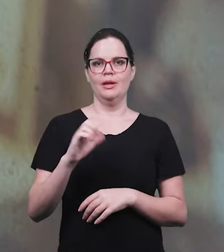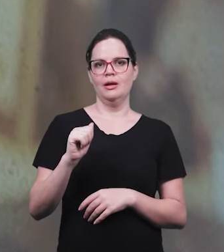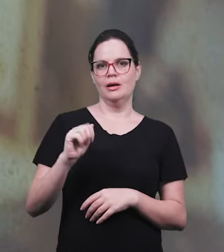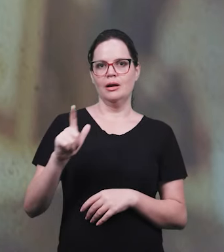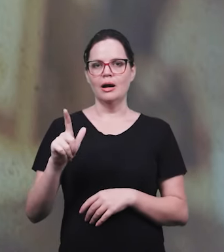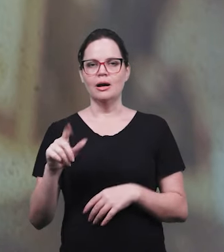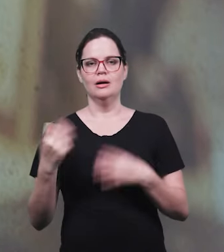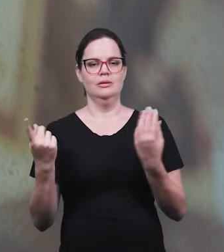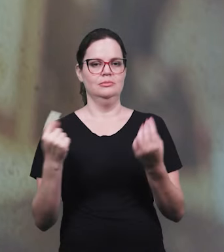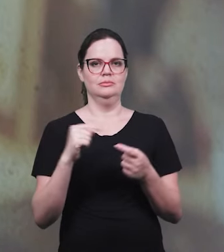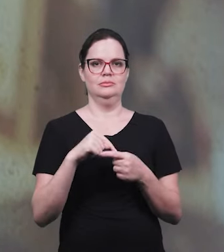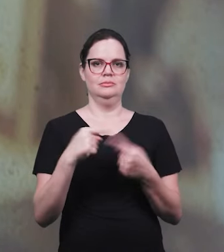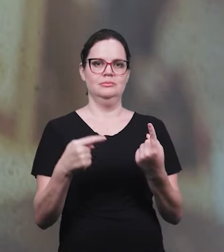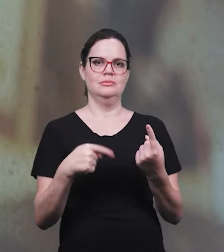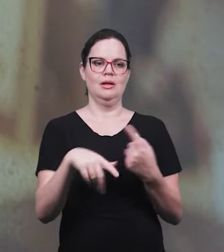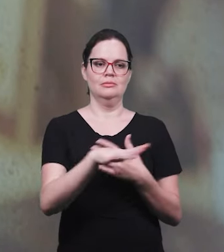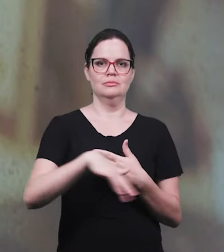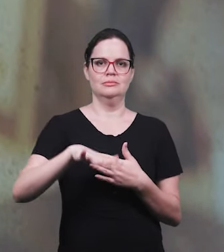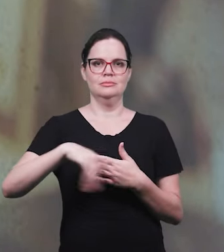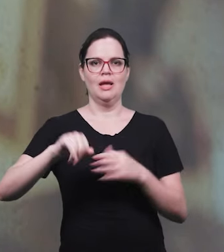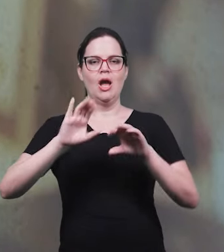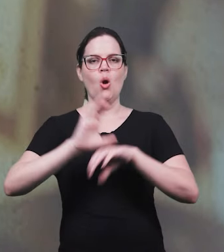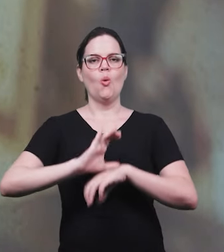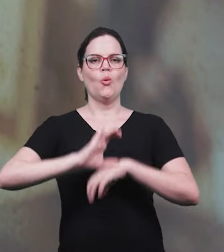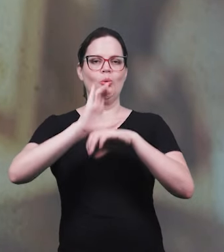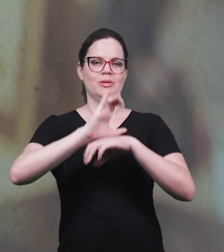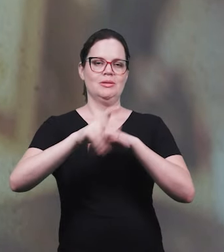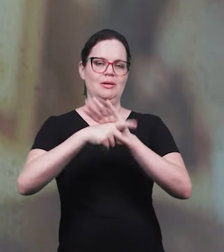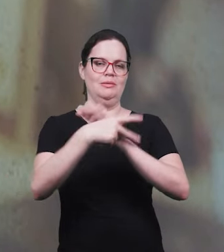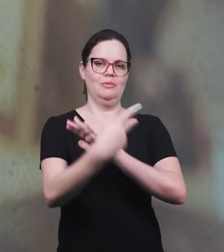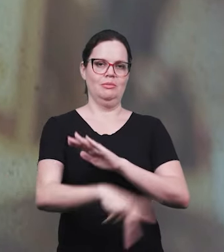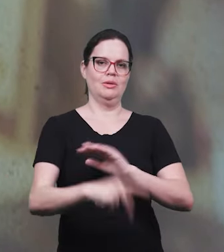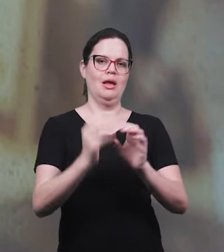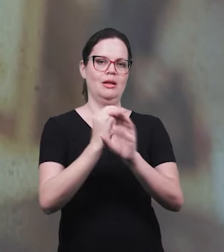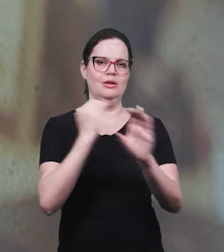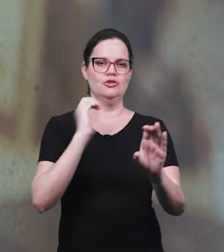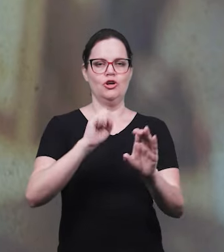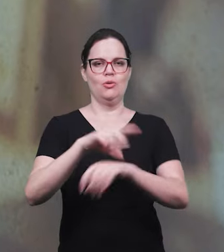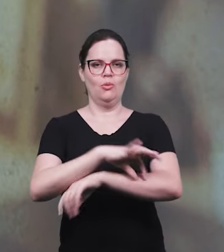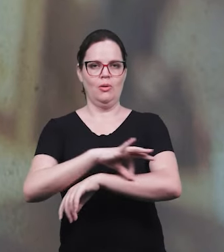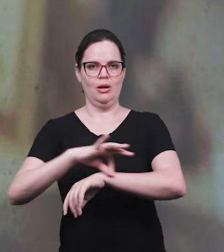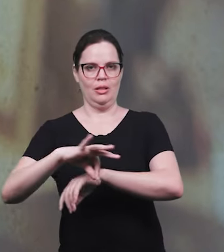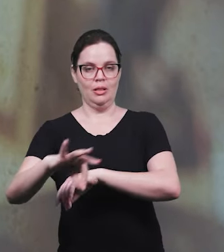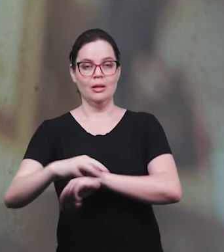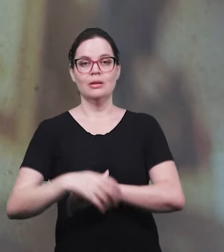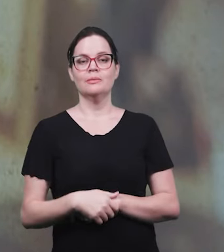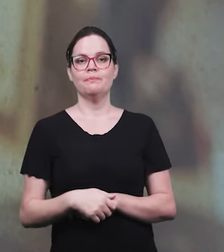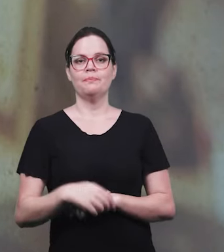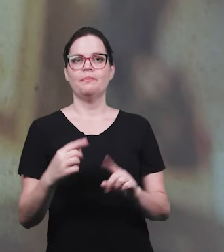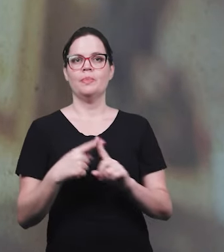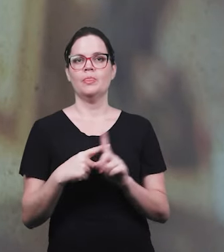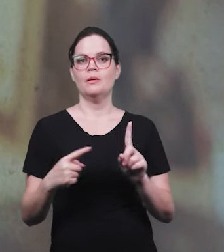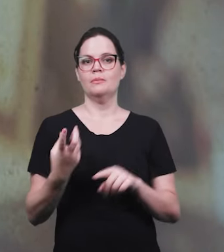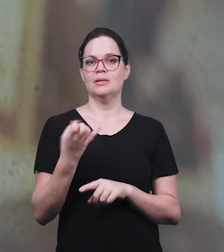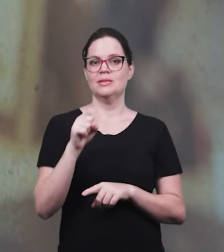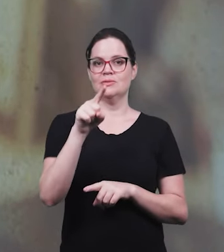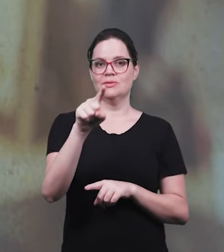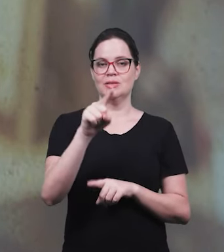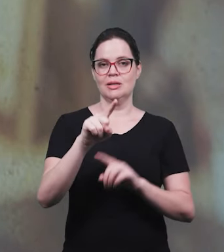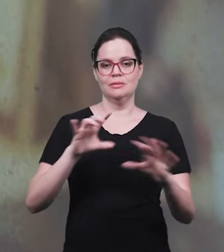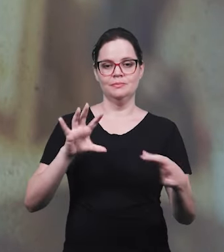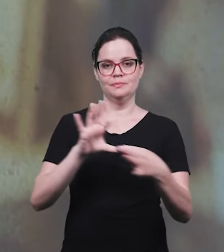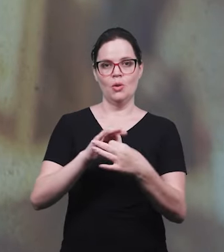Conselho Regional dos Engenheiros ou ao Conselho dos Arquitetos. Já para você estar ligado à